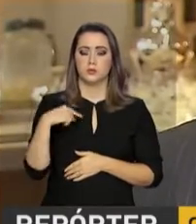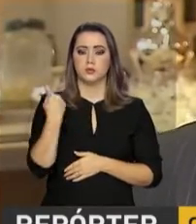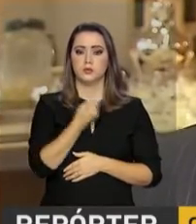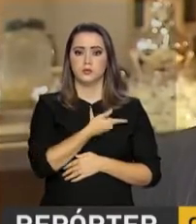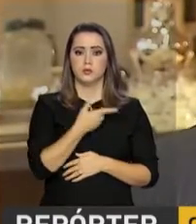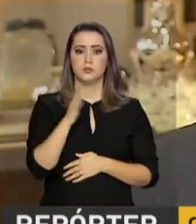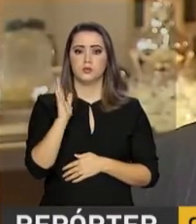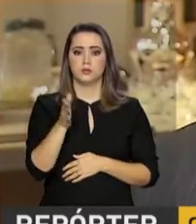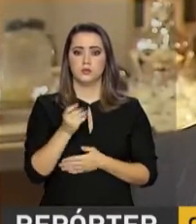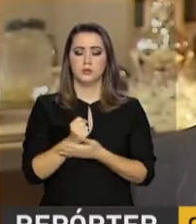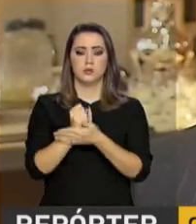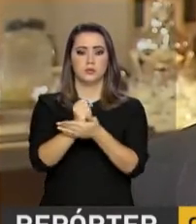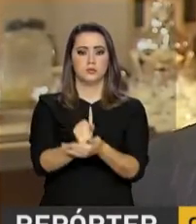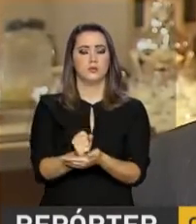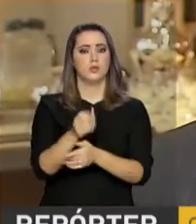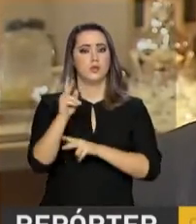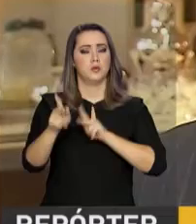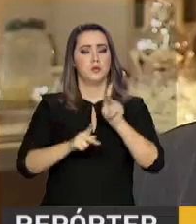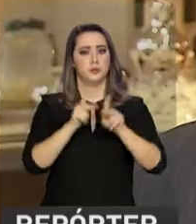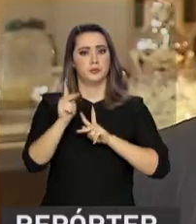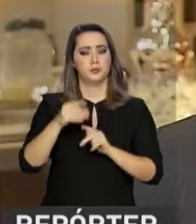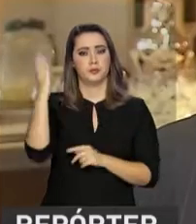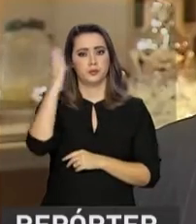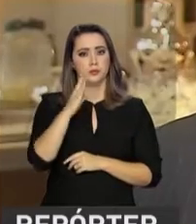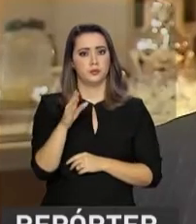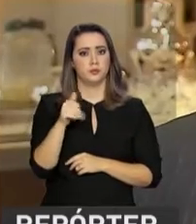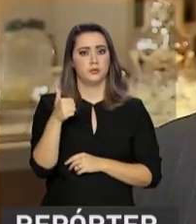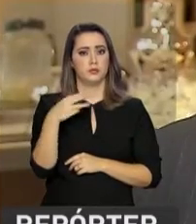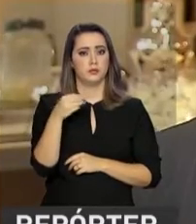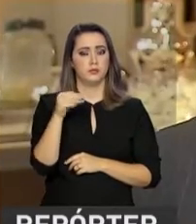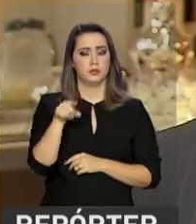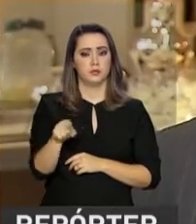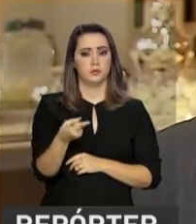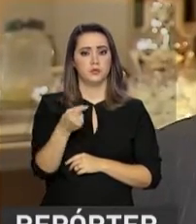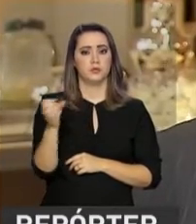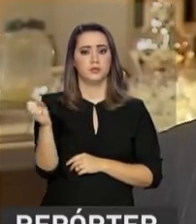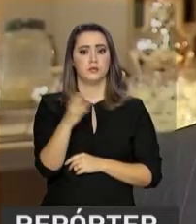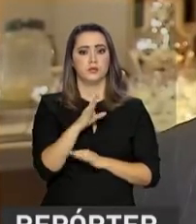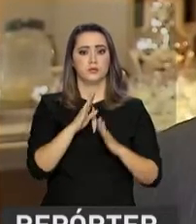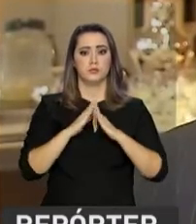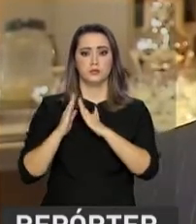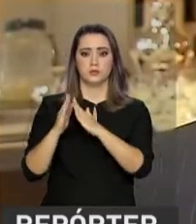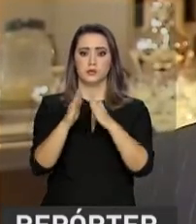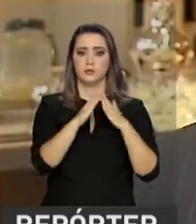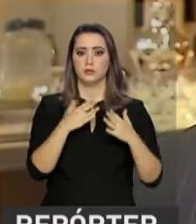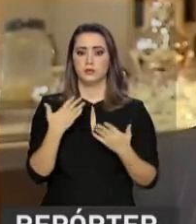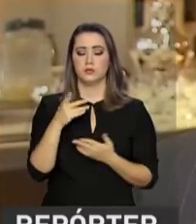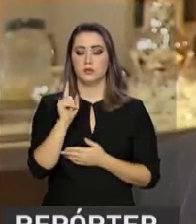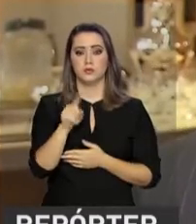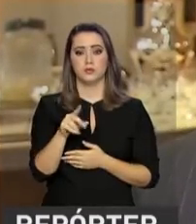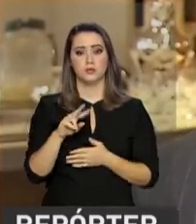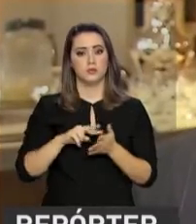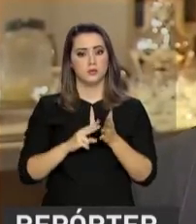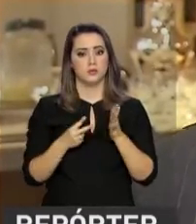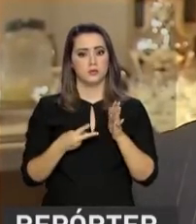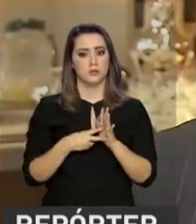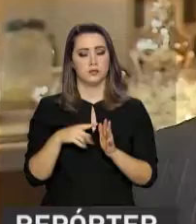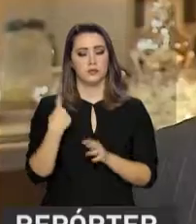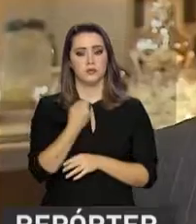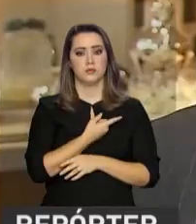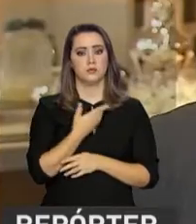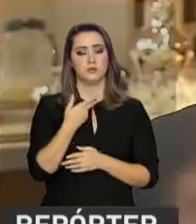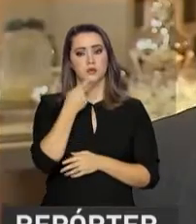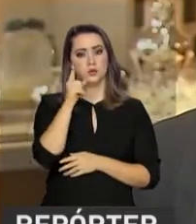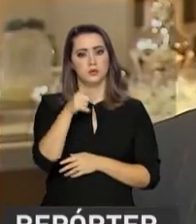já entregamos à população brasileira 130 mil novas habitações, ou seja, nós estamos falando